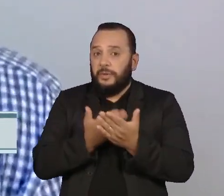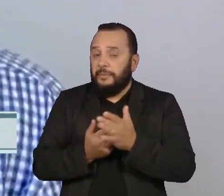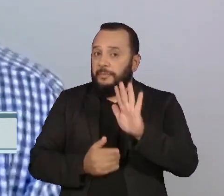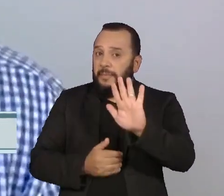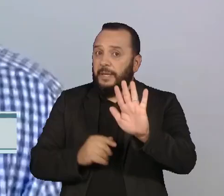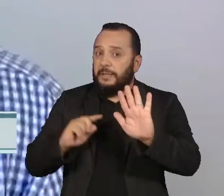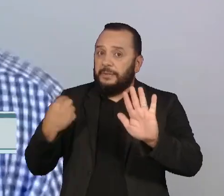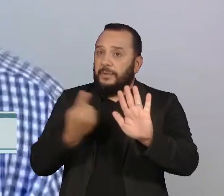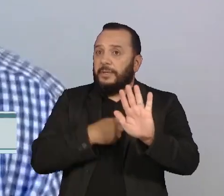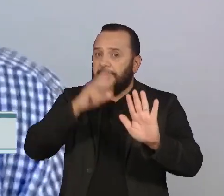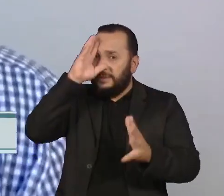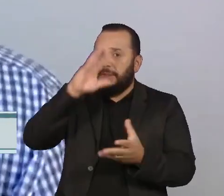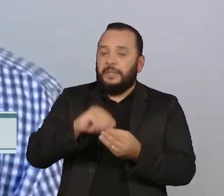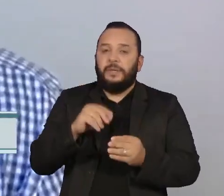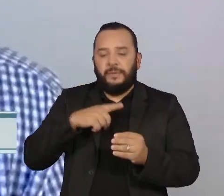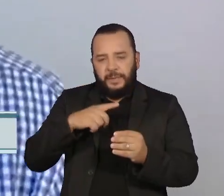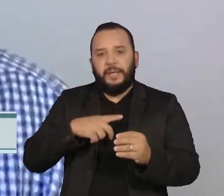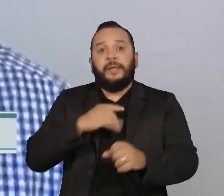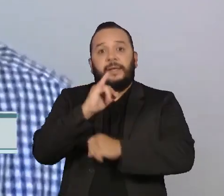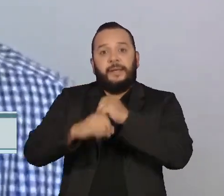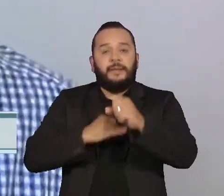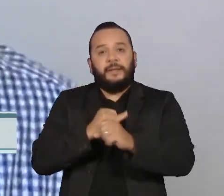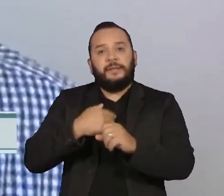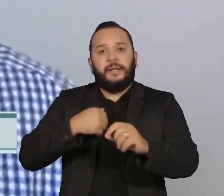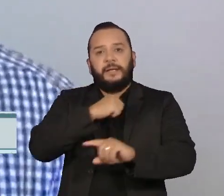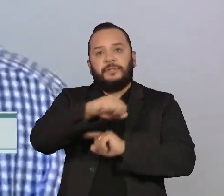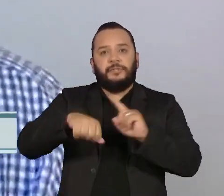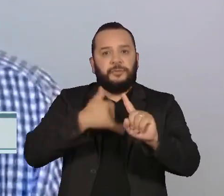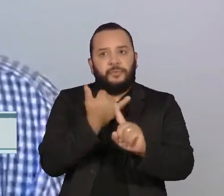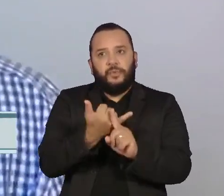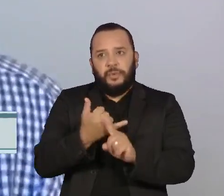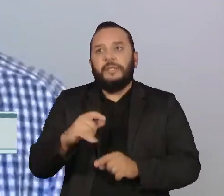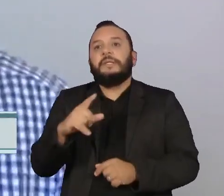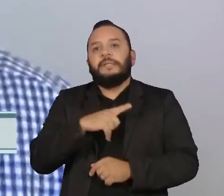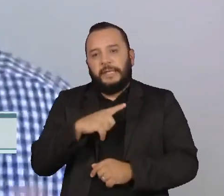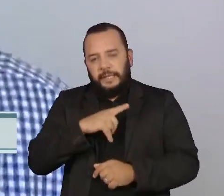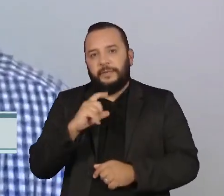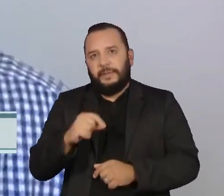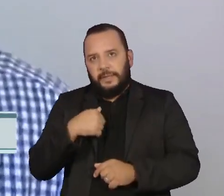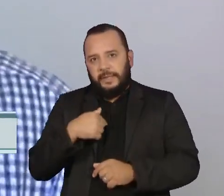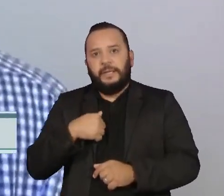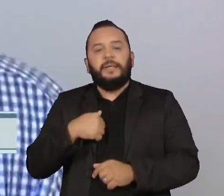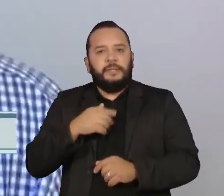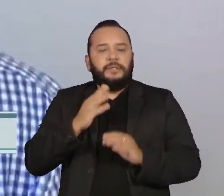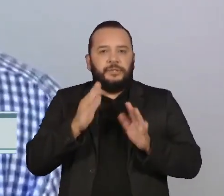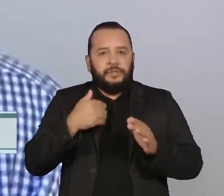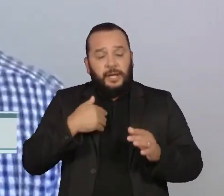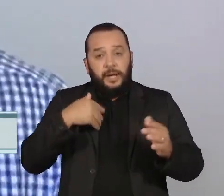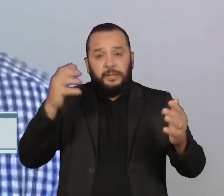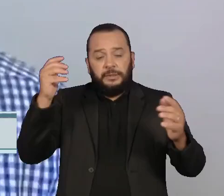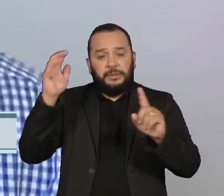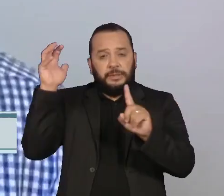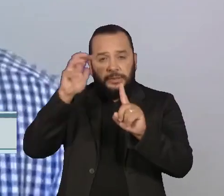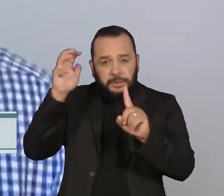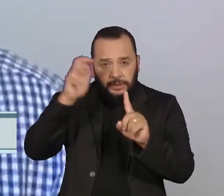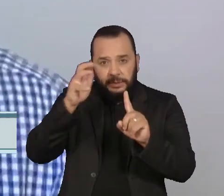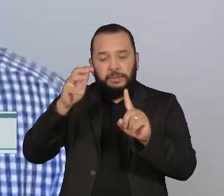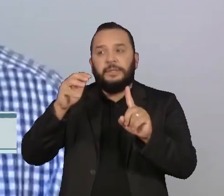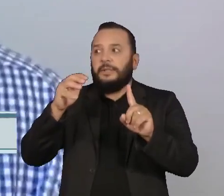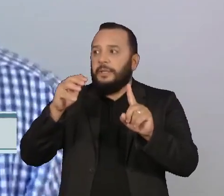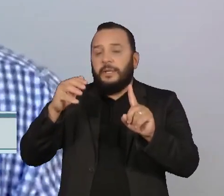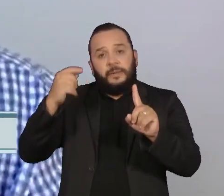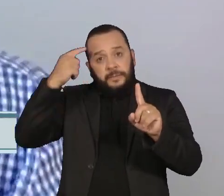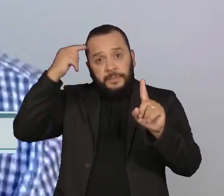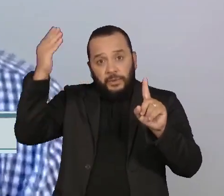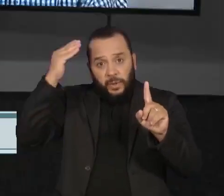que entender que o cyberbullying ele é uma das formas de bullying. Então, assim como nós temos o bullying material, bullying psicológico, bullying físico, nós temos